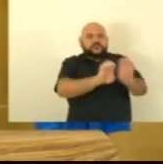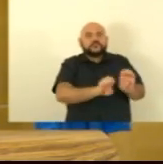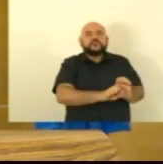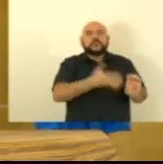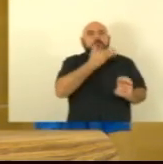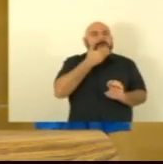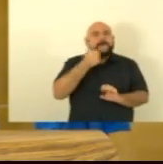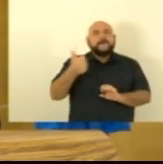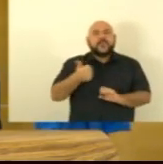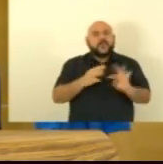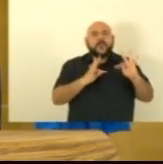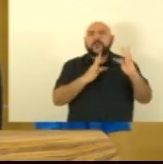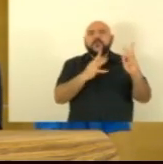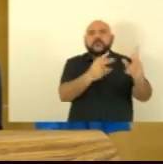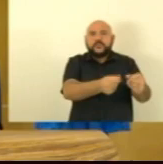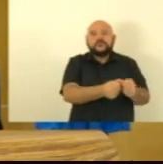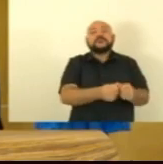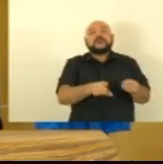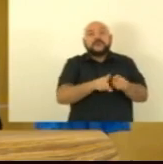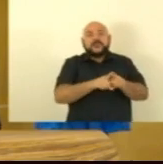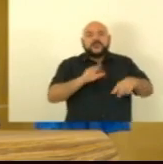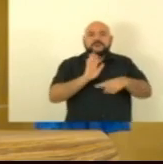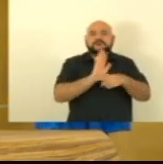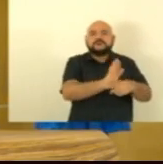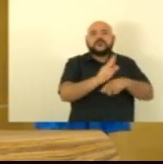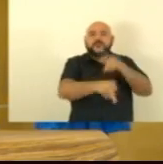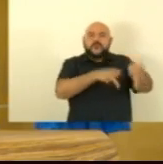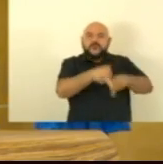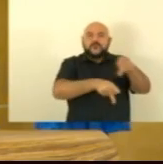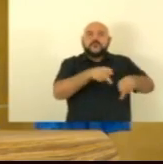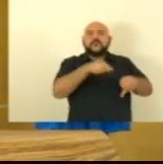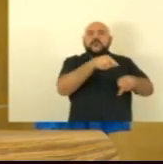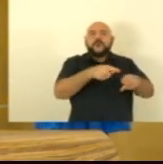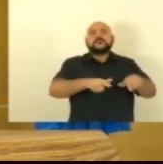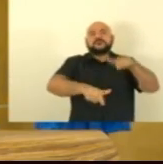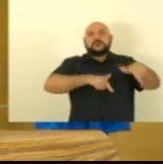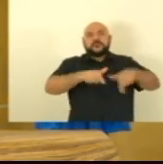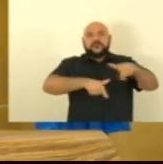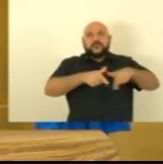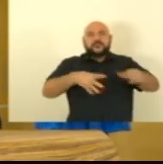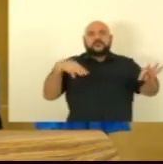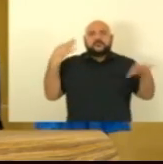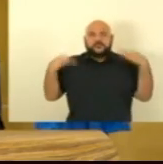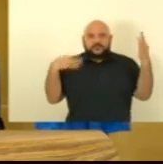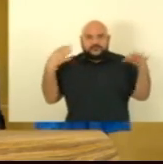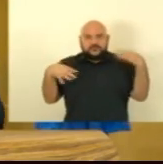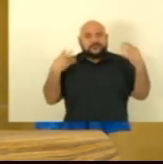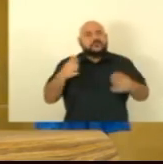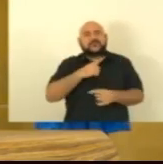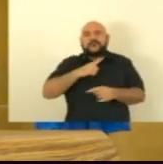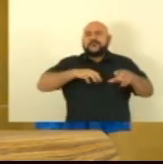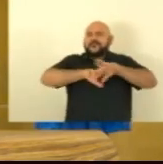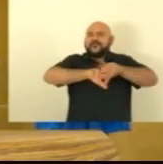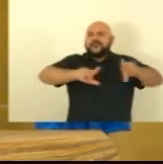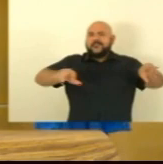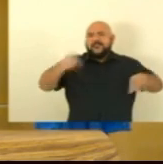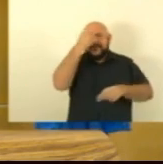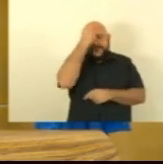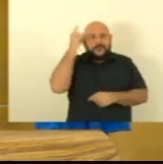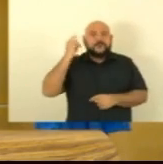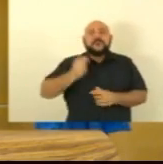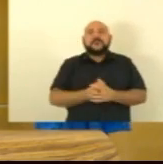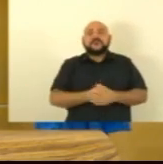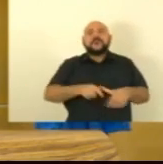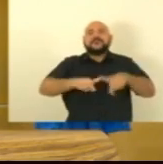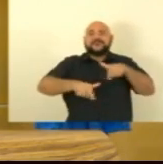melhorarmos a condição das pessoas que vivem do turismo lá. E já são muitas as pessoas que vivem do turismo lá, porque